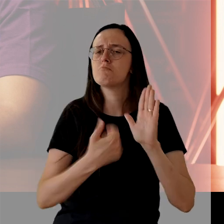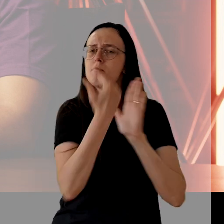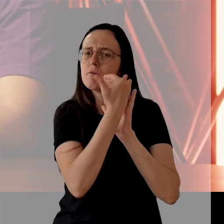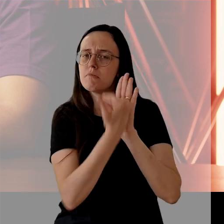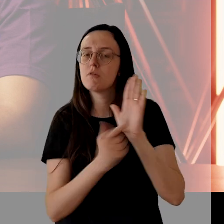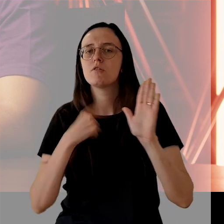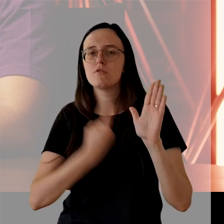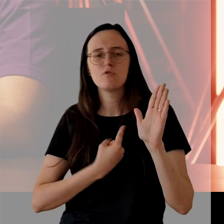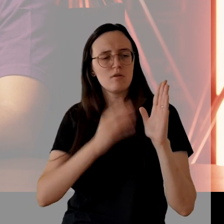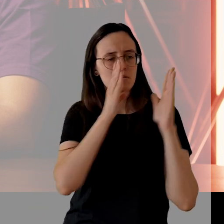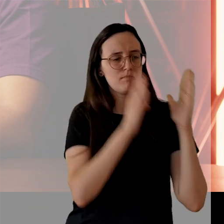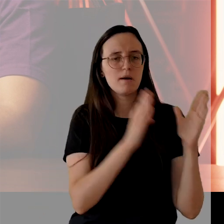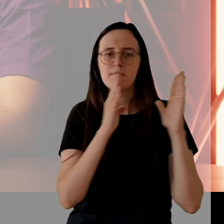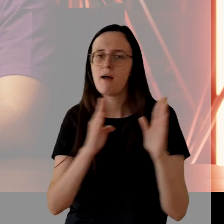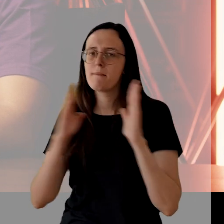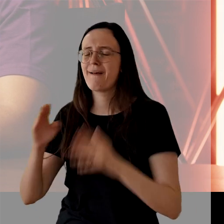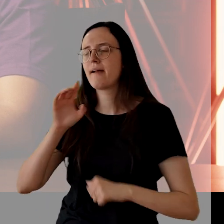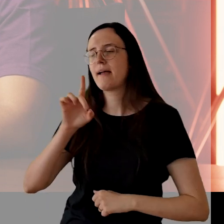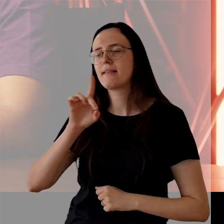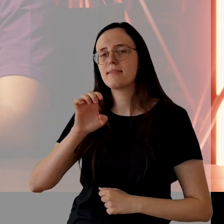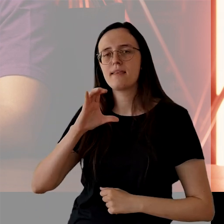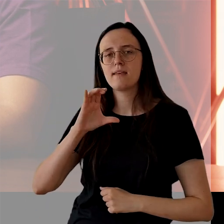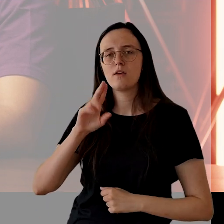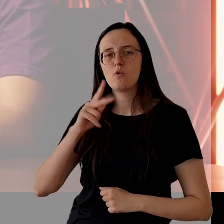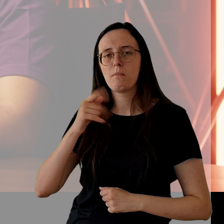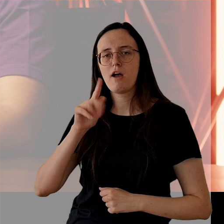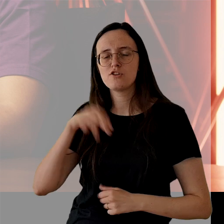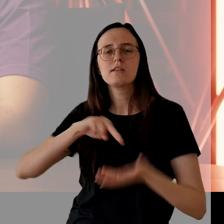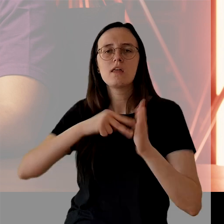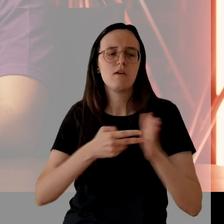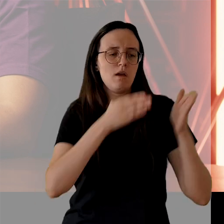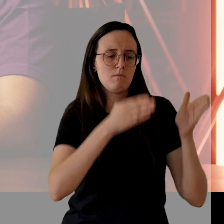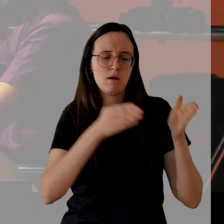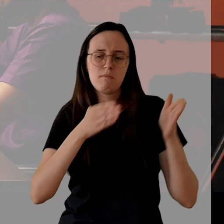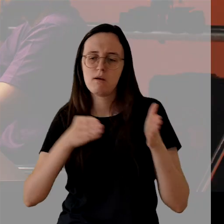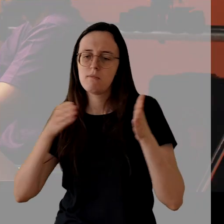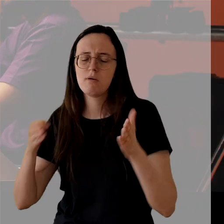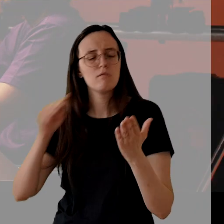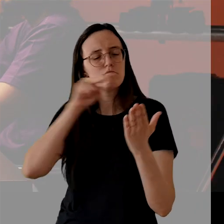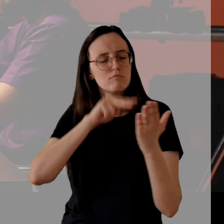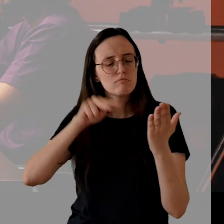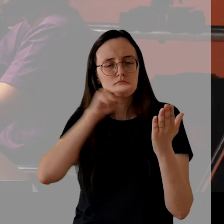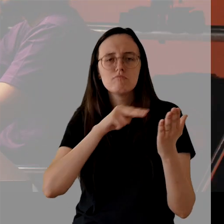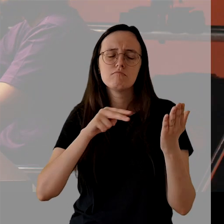nossa decupagem. A decupagem vão ser nossas anotações, nossas observações sobre